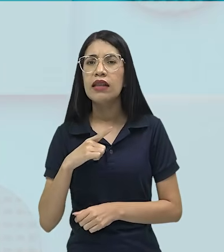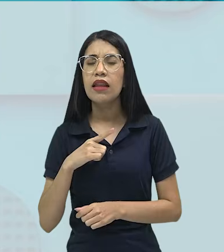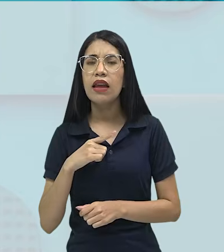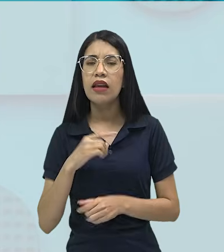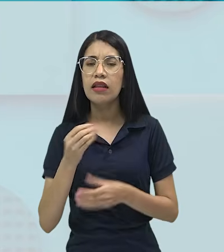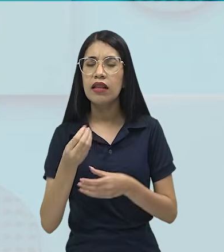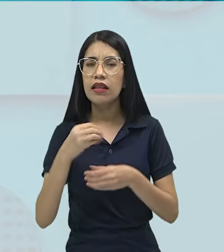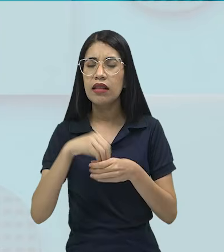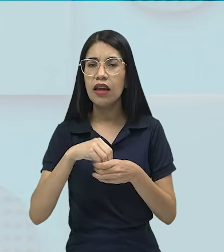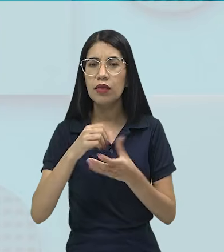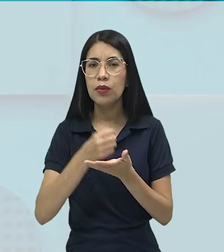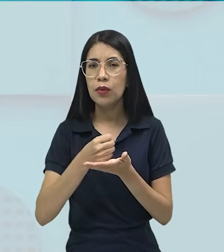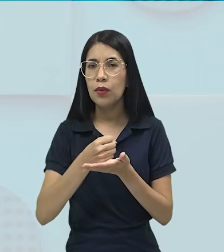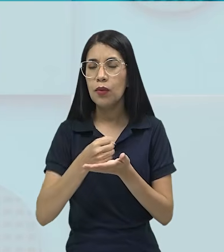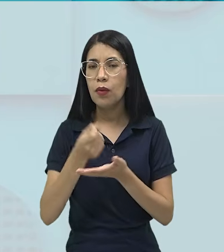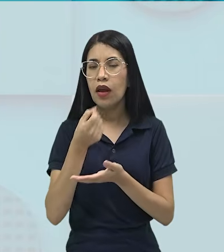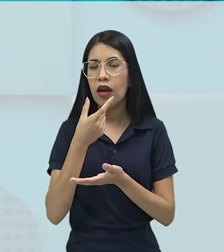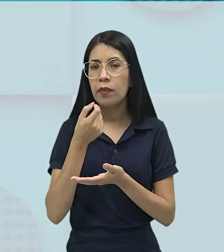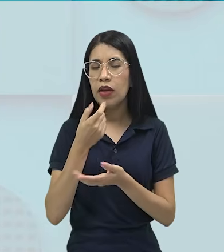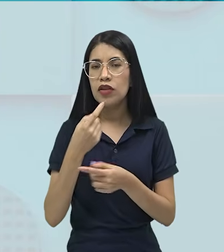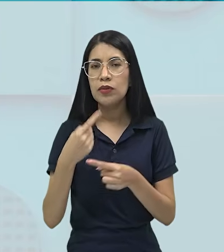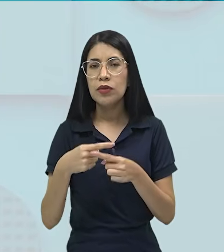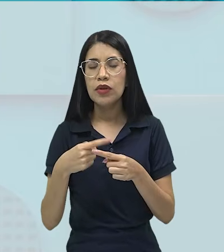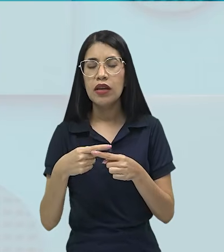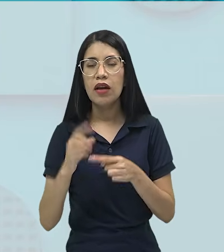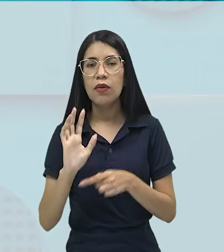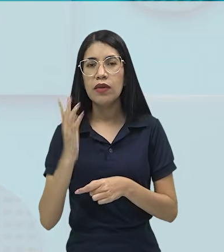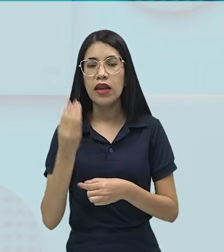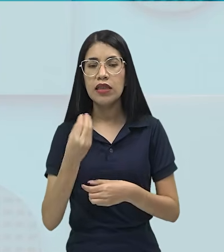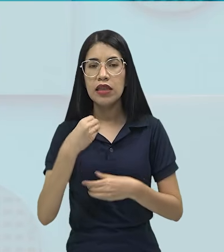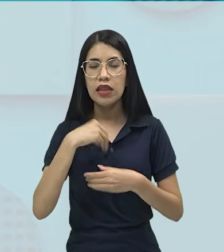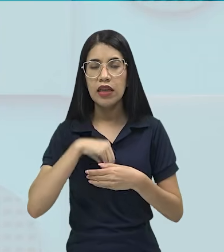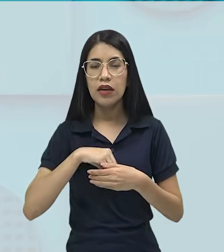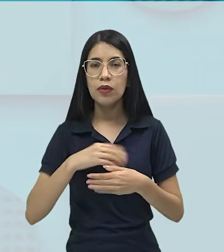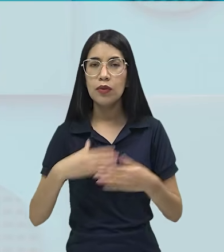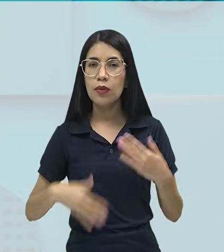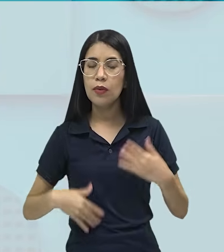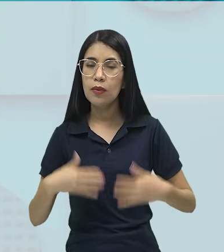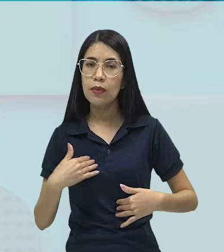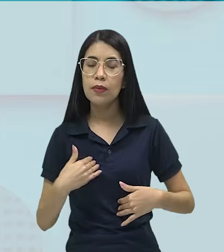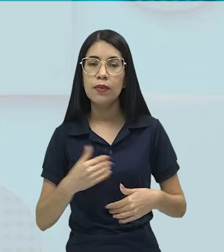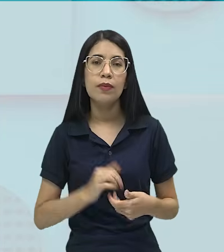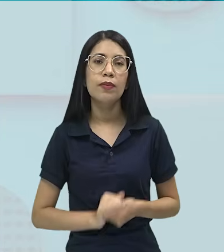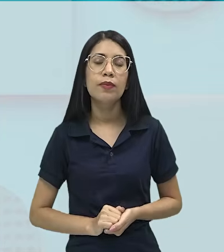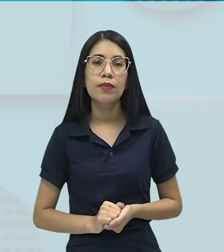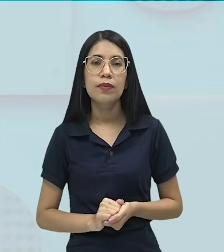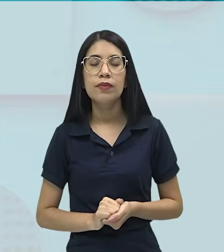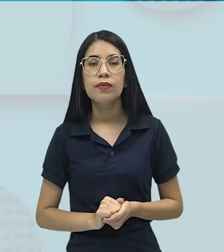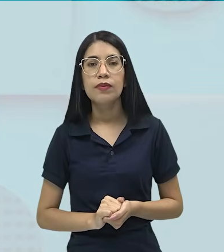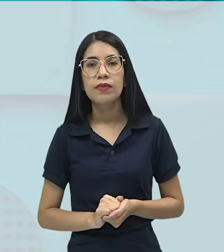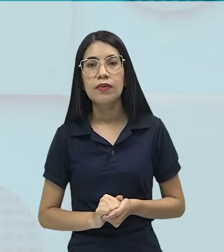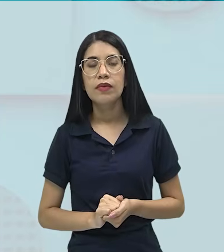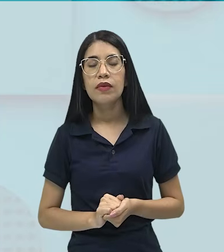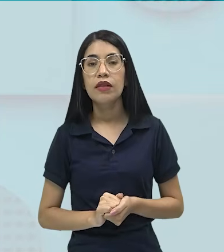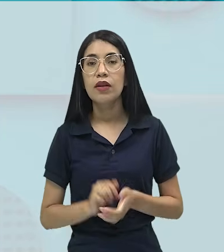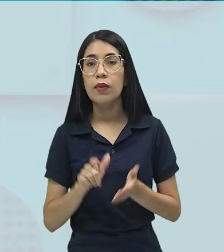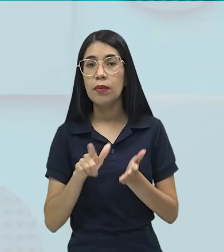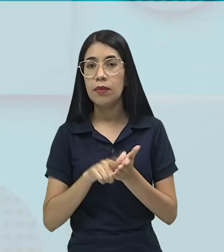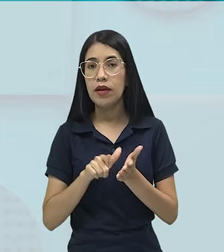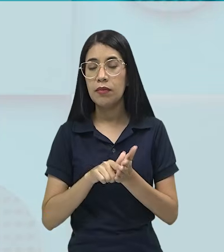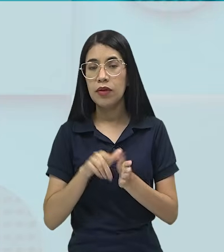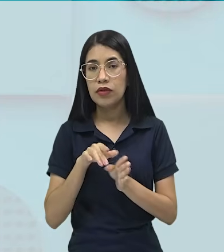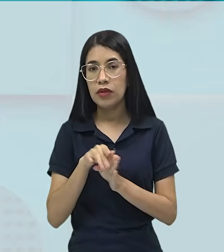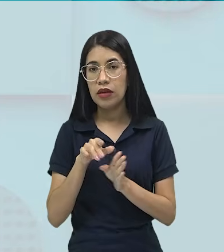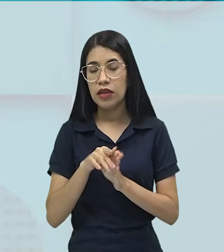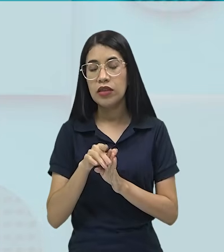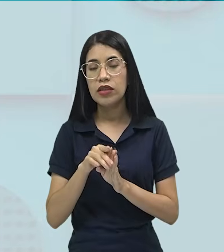nesse remédio, o que ele faz em nosso corpo, certo? Então, a bula de remédio é